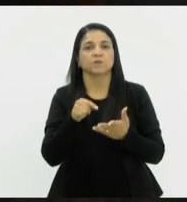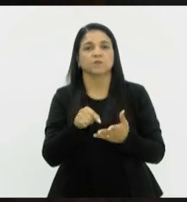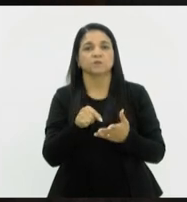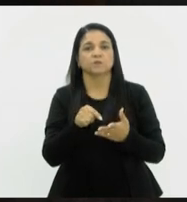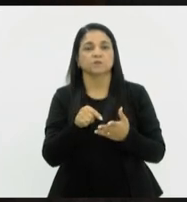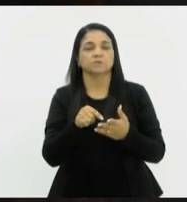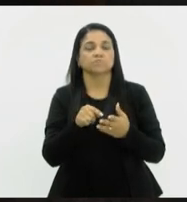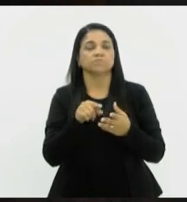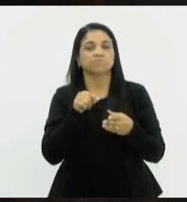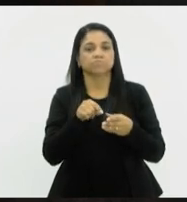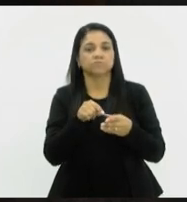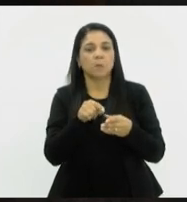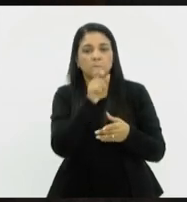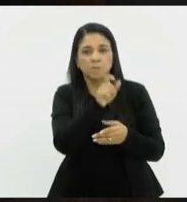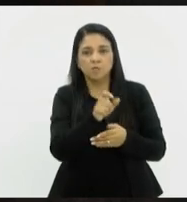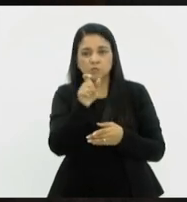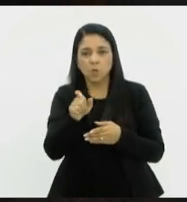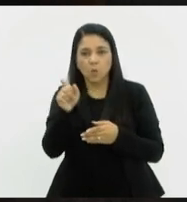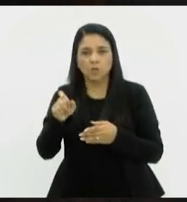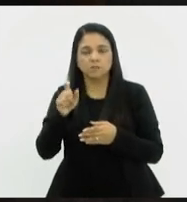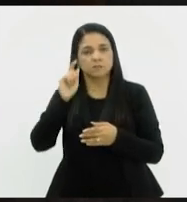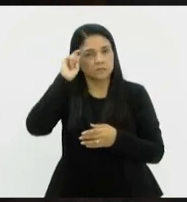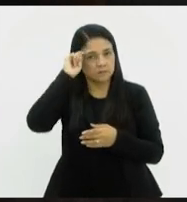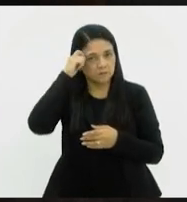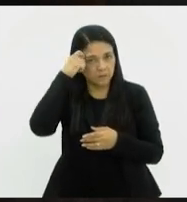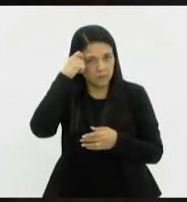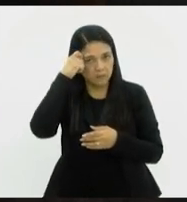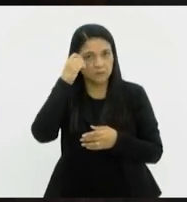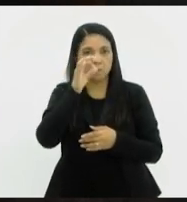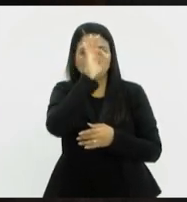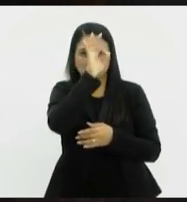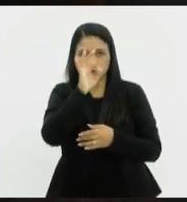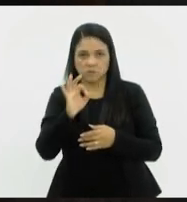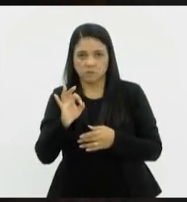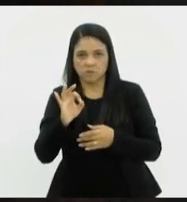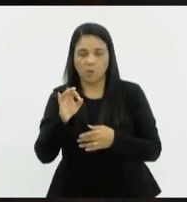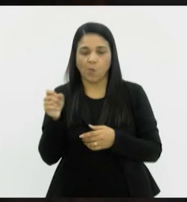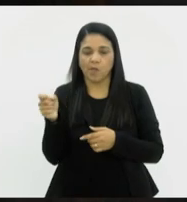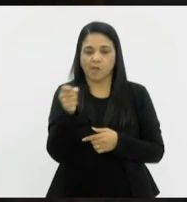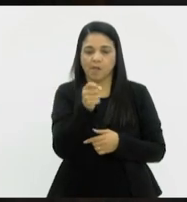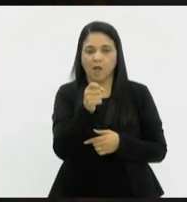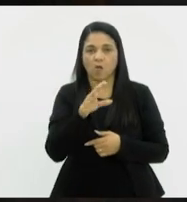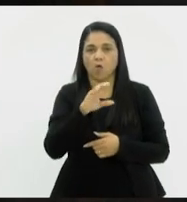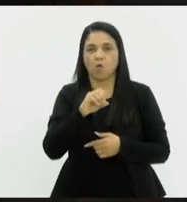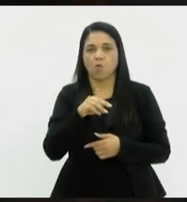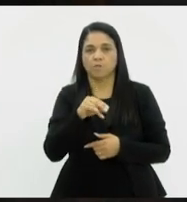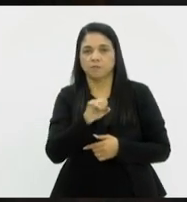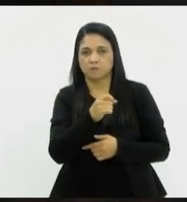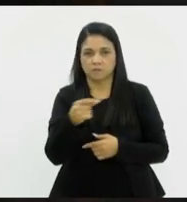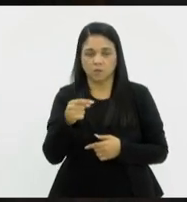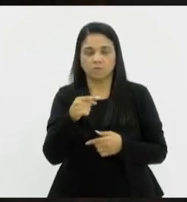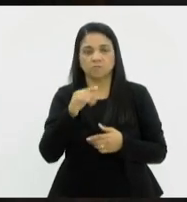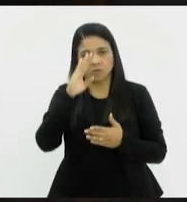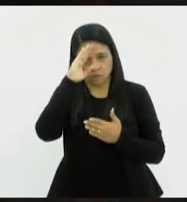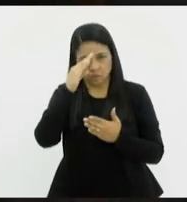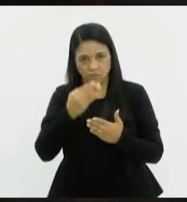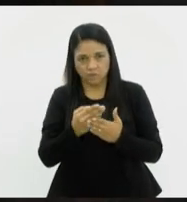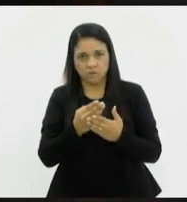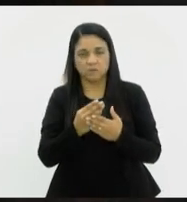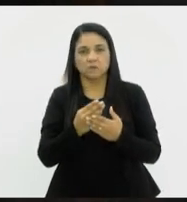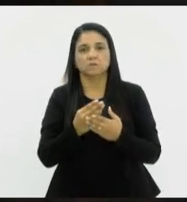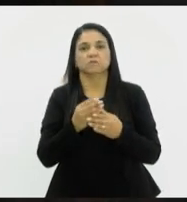sobre preenchimento por pessoas negras de percentual mínimo de cargos em comissão e funções de confiança no âmbito